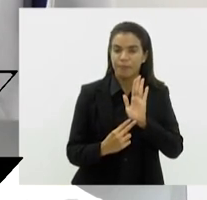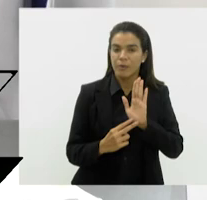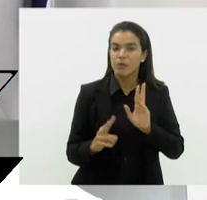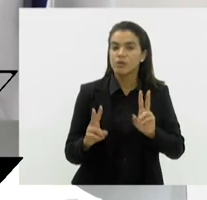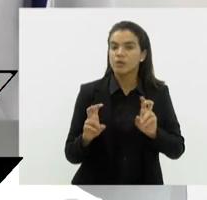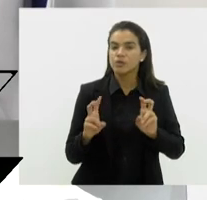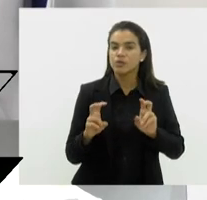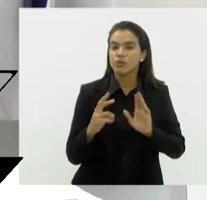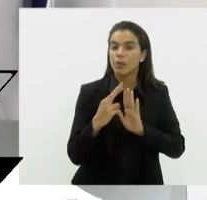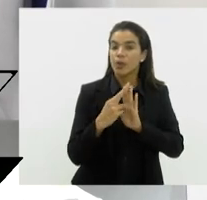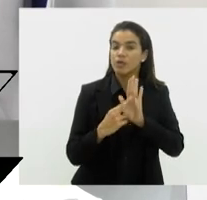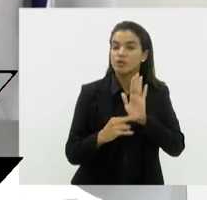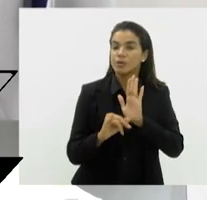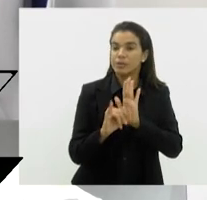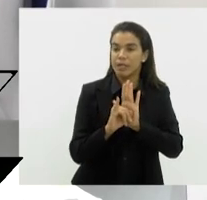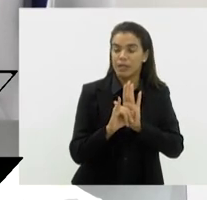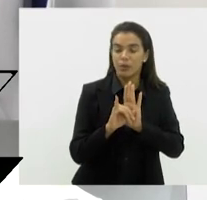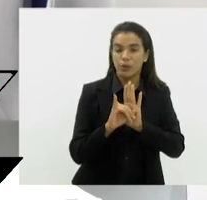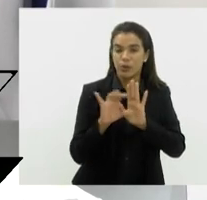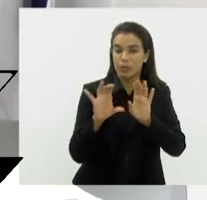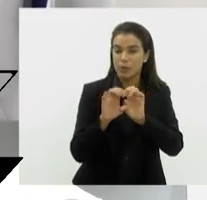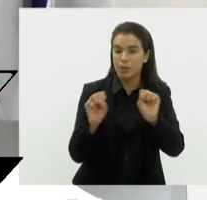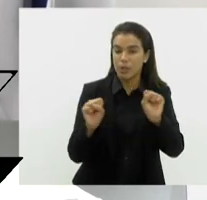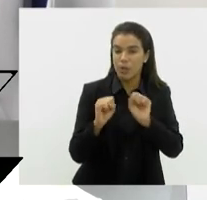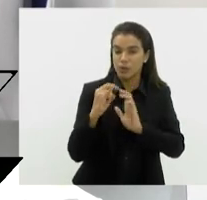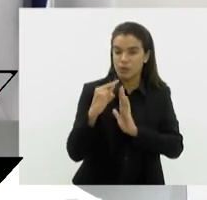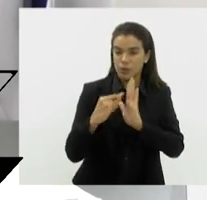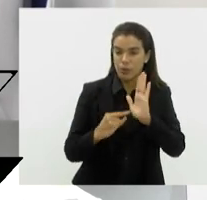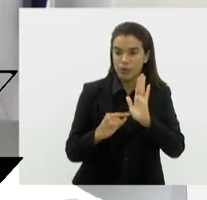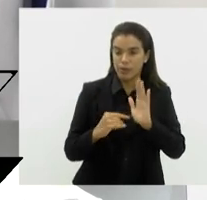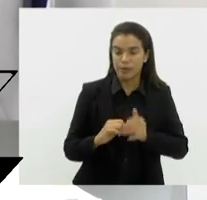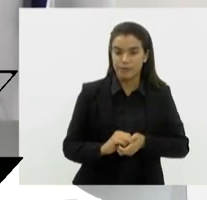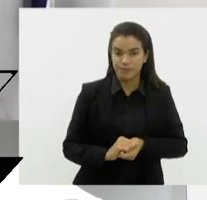o dispositivo no regimento interno do Tribunal de Contas do Estado do Rio de Janeiro.